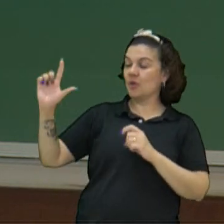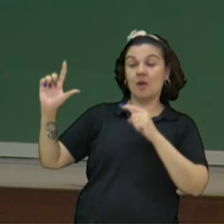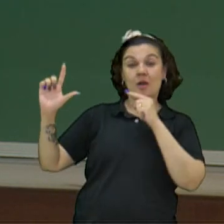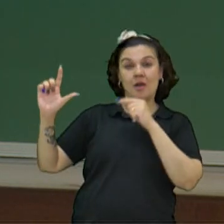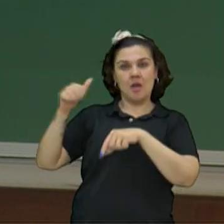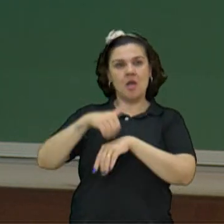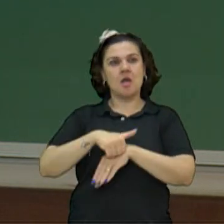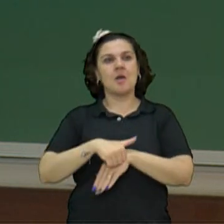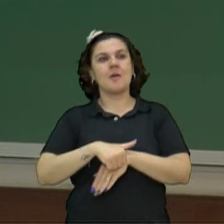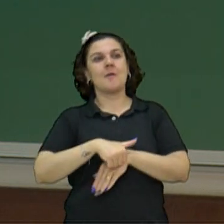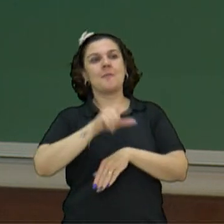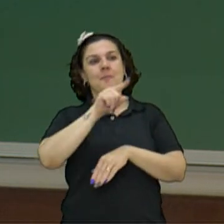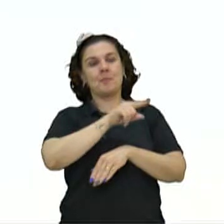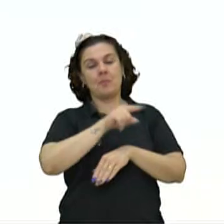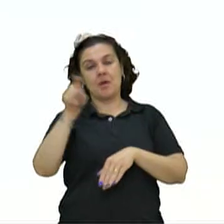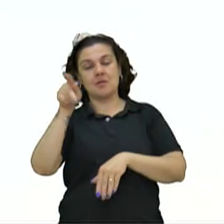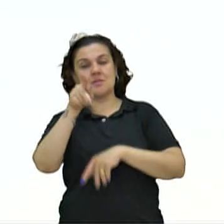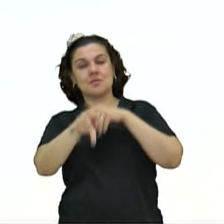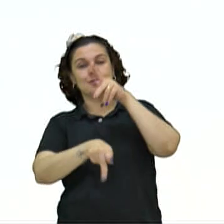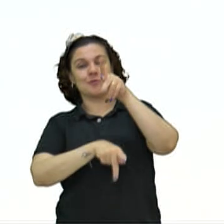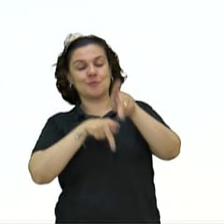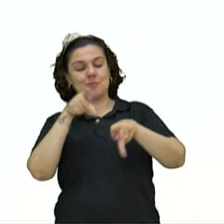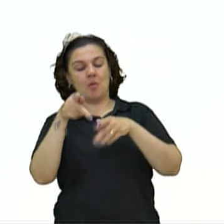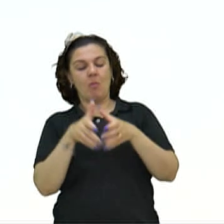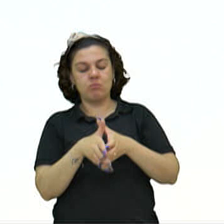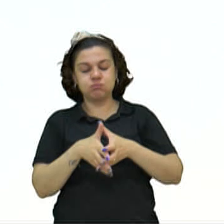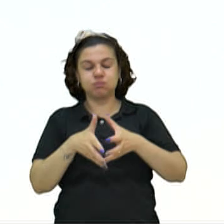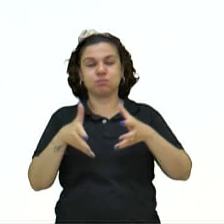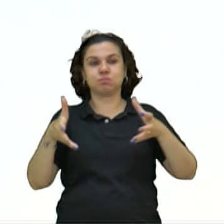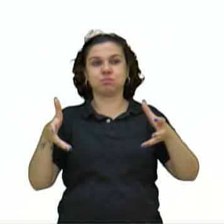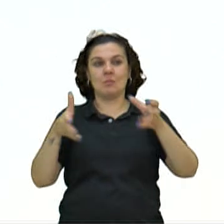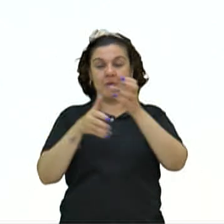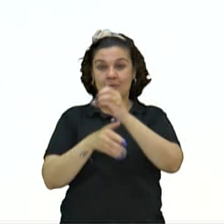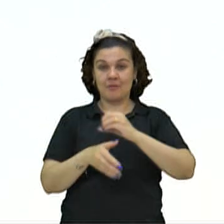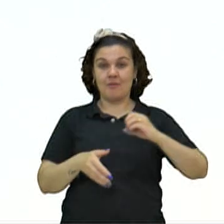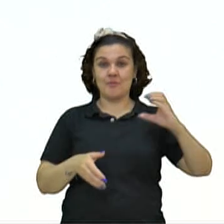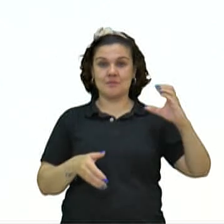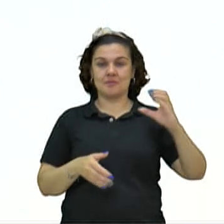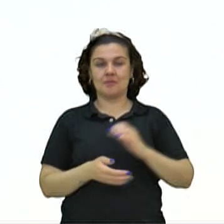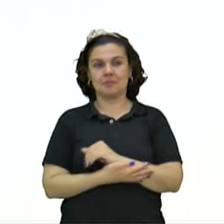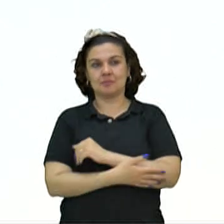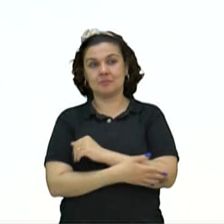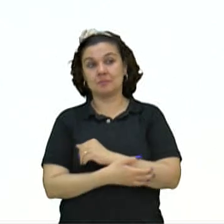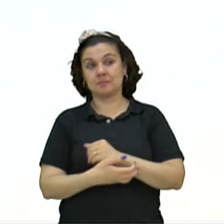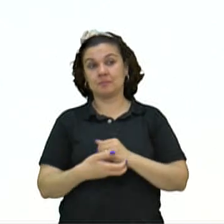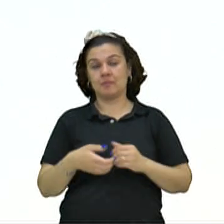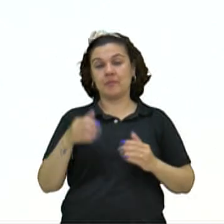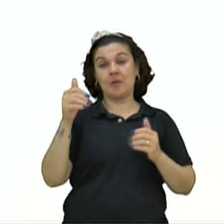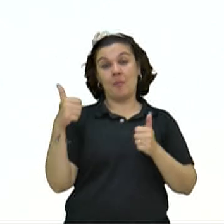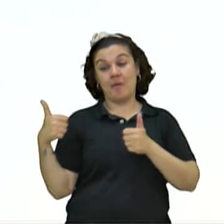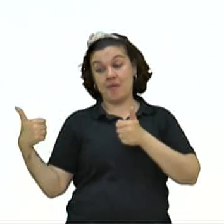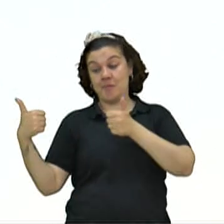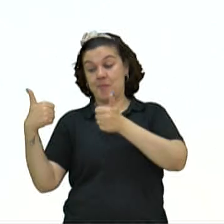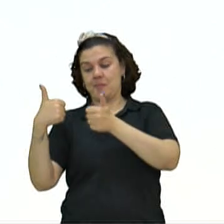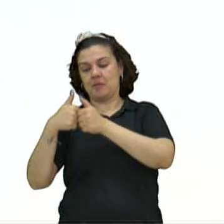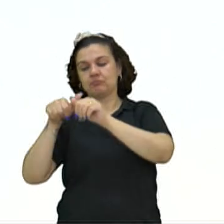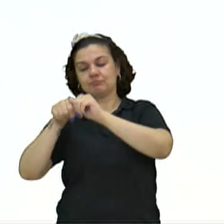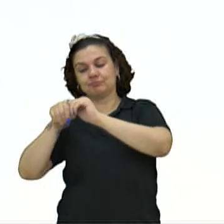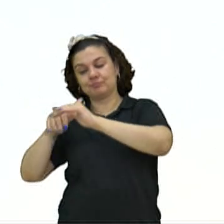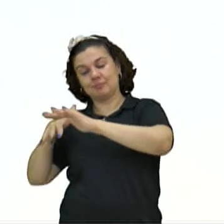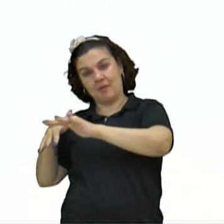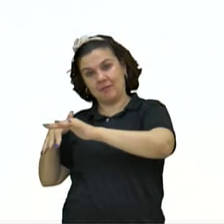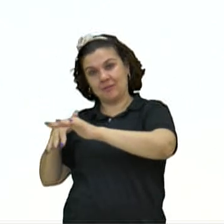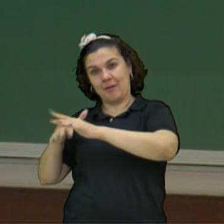é mais populosa que a ocidental. A parte próxima ao oceano,